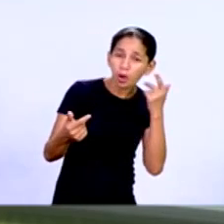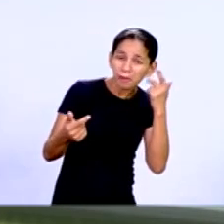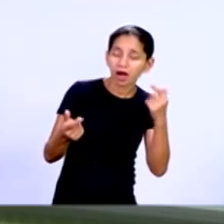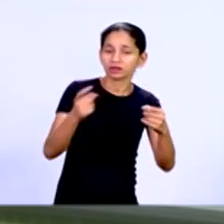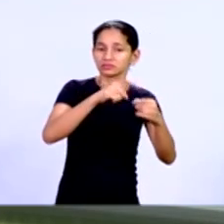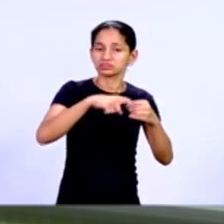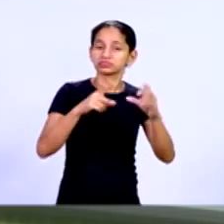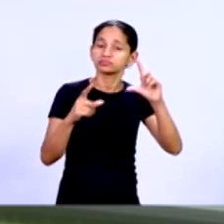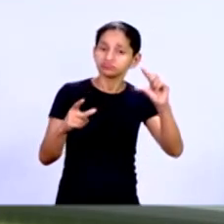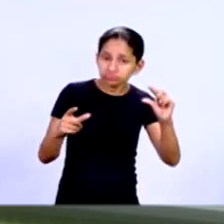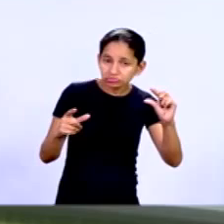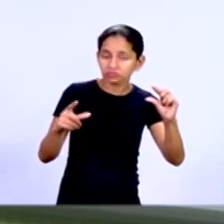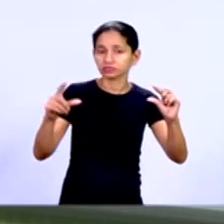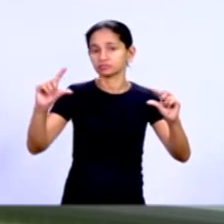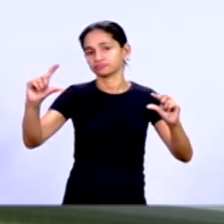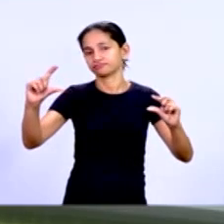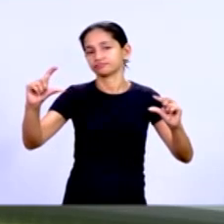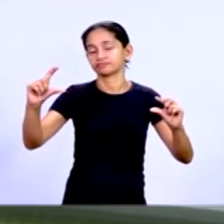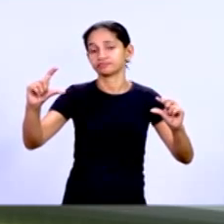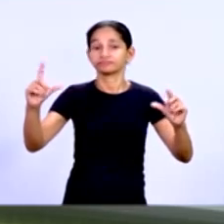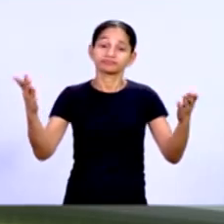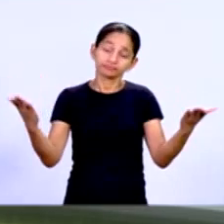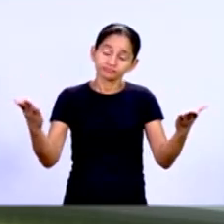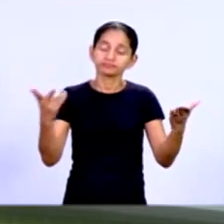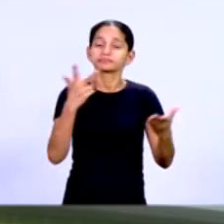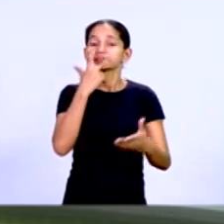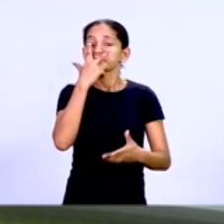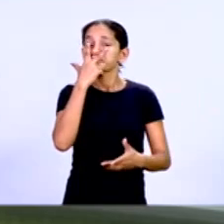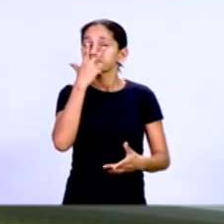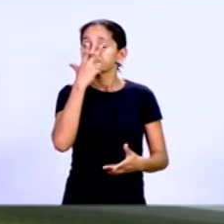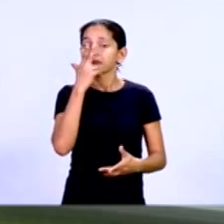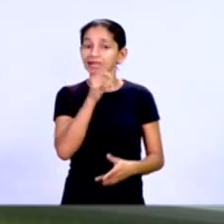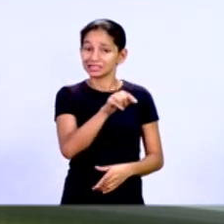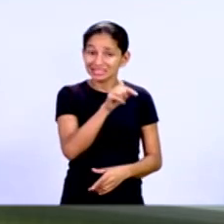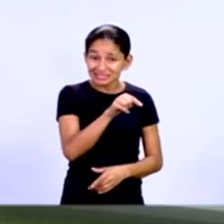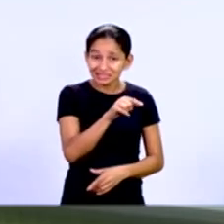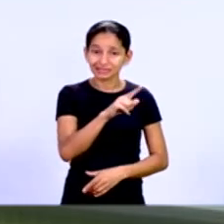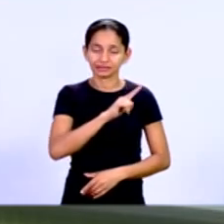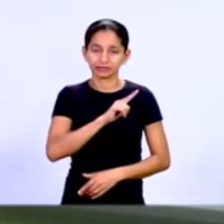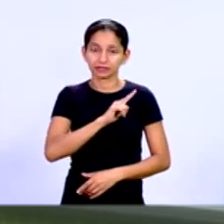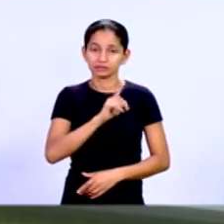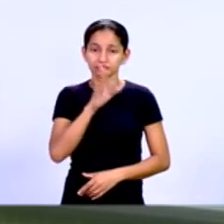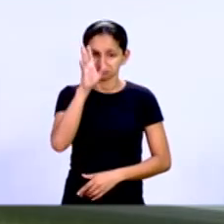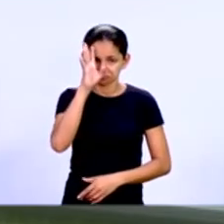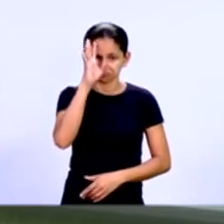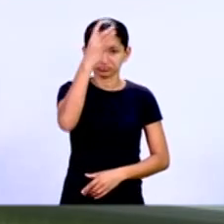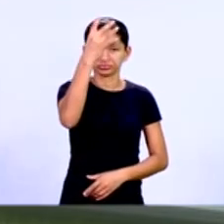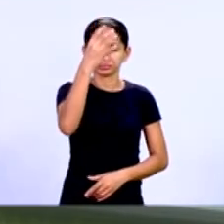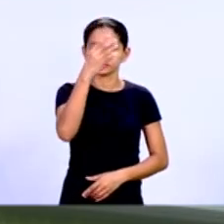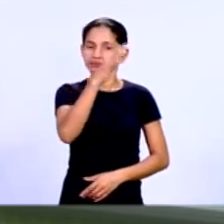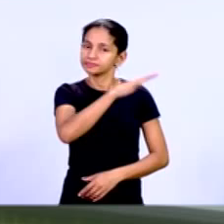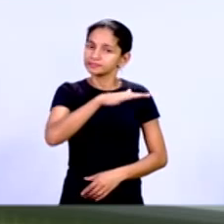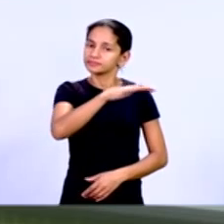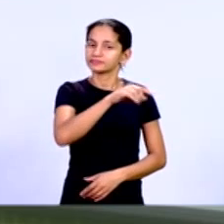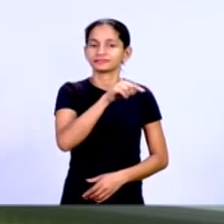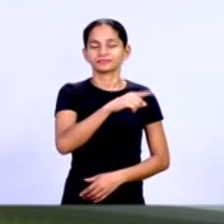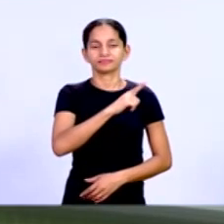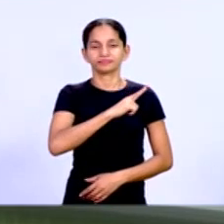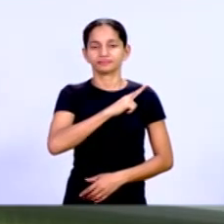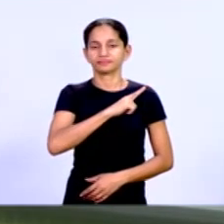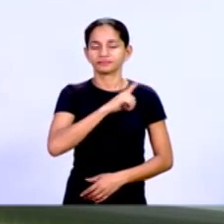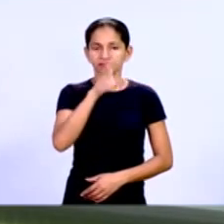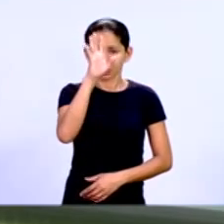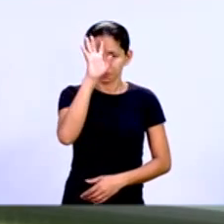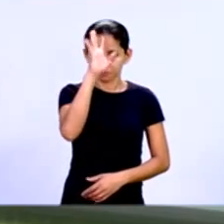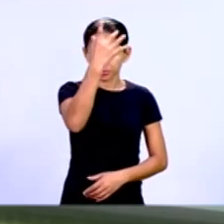ordinárias, porque ele passa a ter direito de voto, ele passa a ter o direito de decisão nas ações que a empresa vai tomar. Então